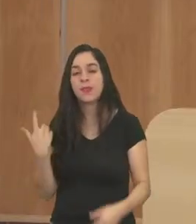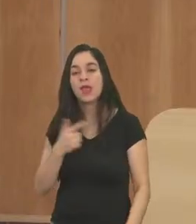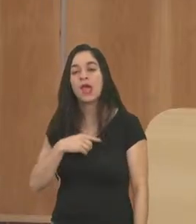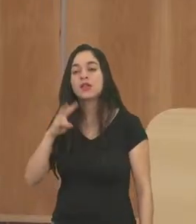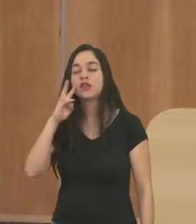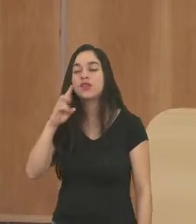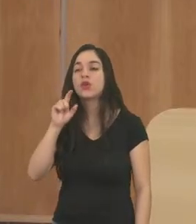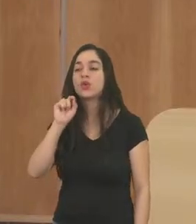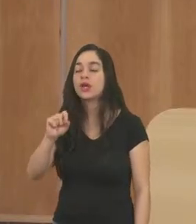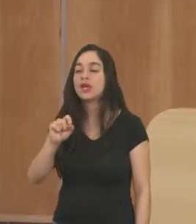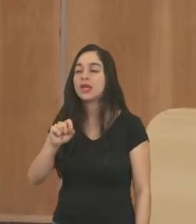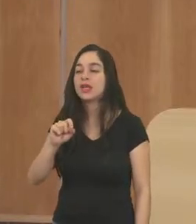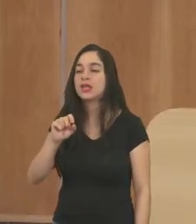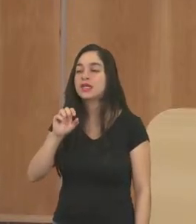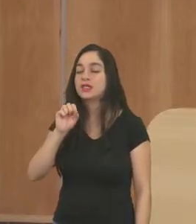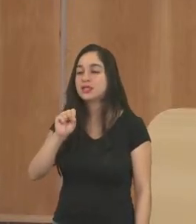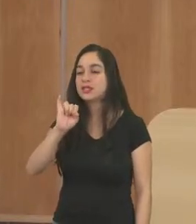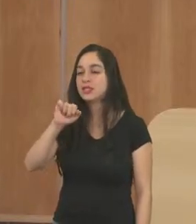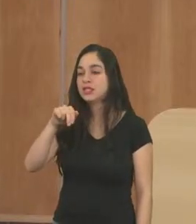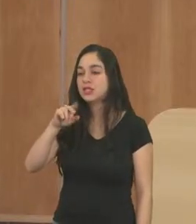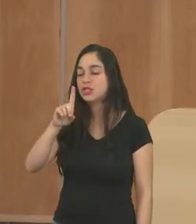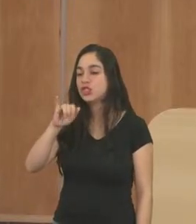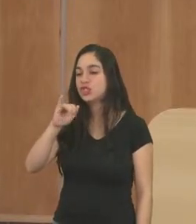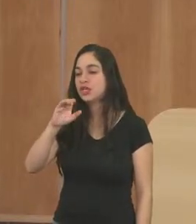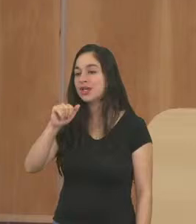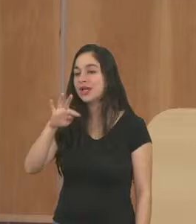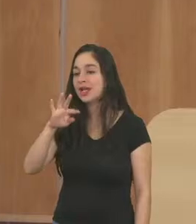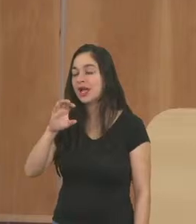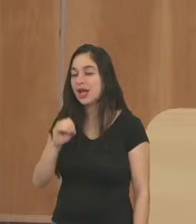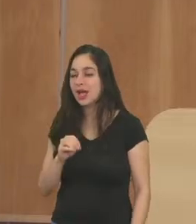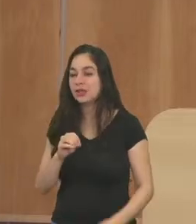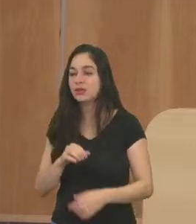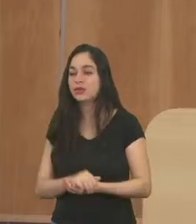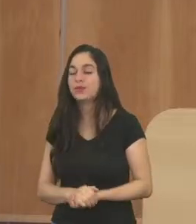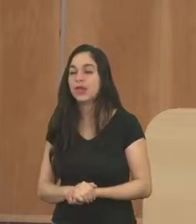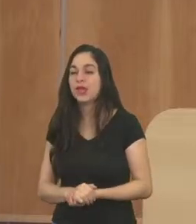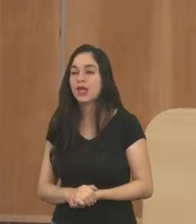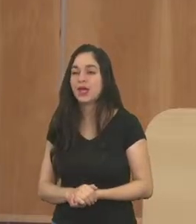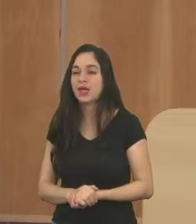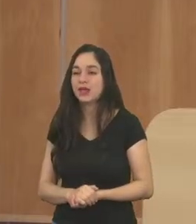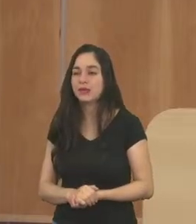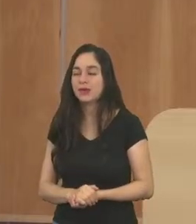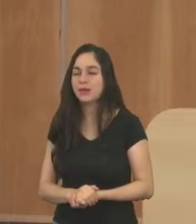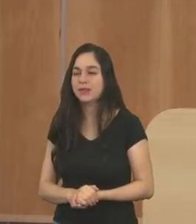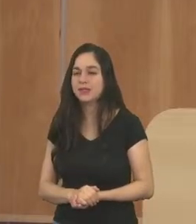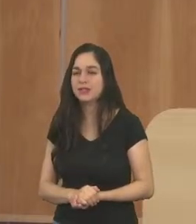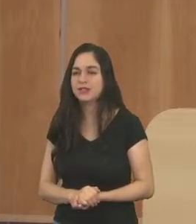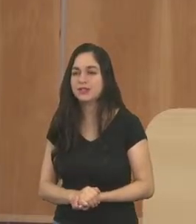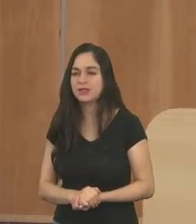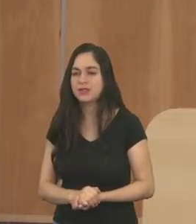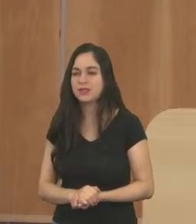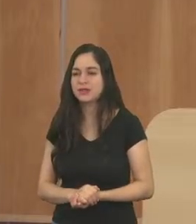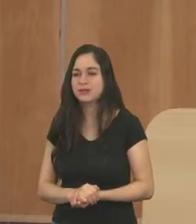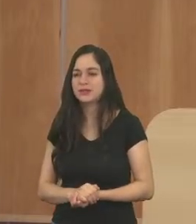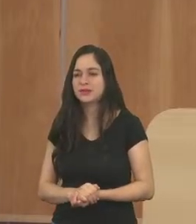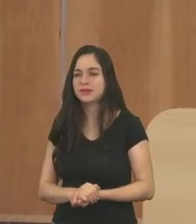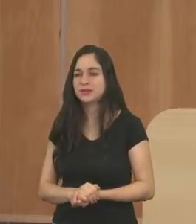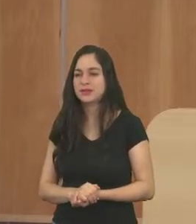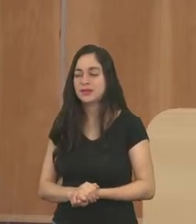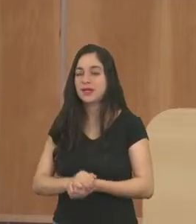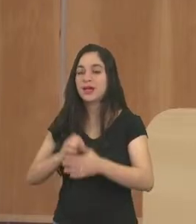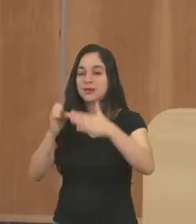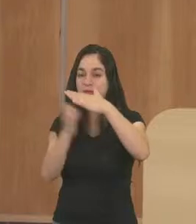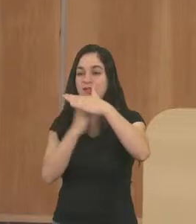o Sindicato dos Metalúrgicos, e a gente tem orgulho de estar nessa luta, principalmente para defender os trabalhadores, mas